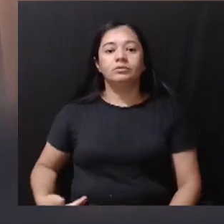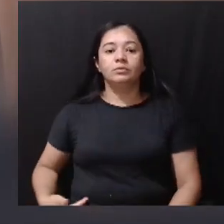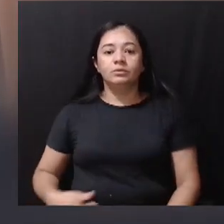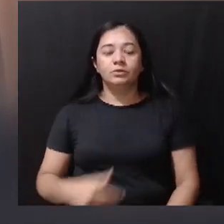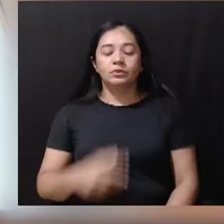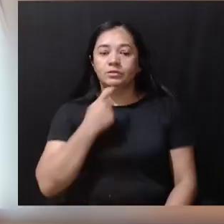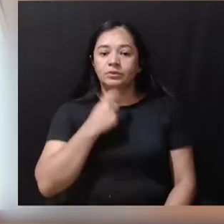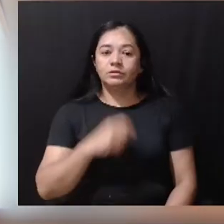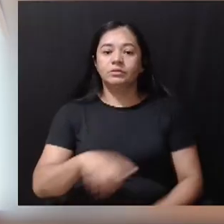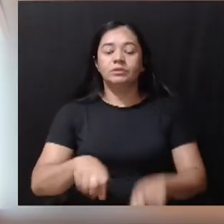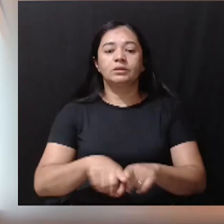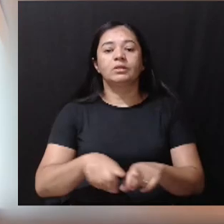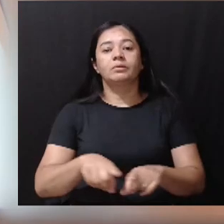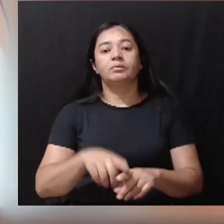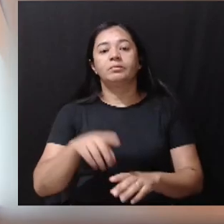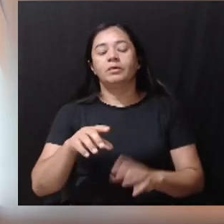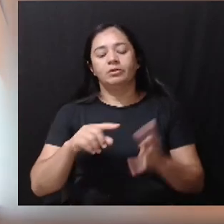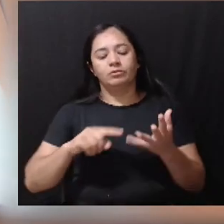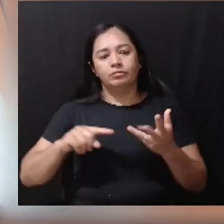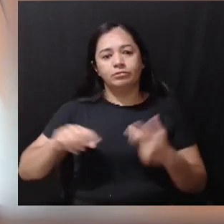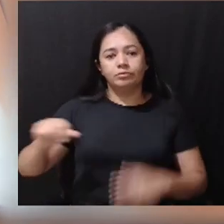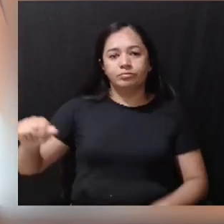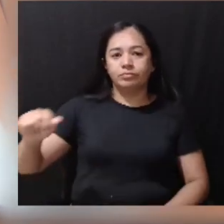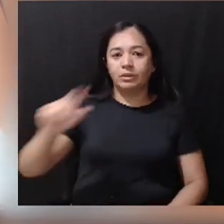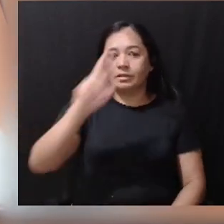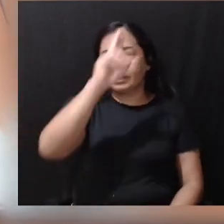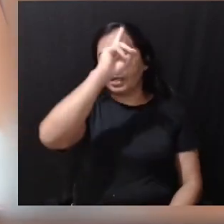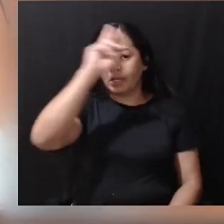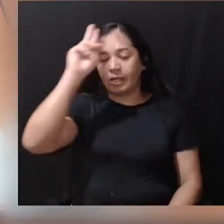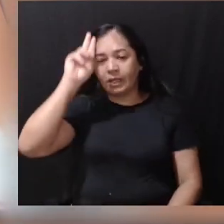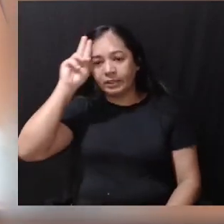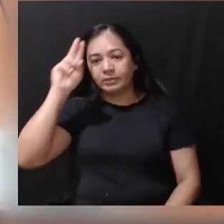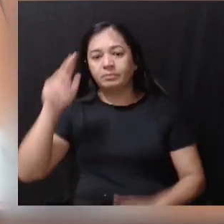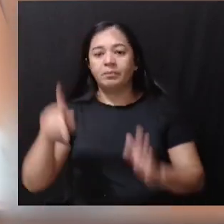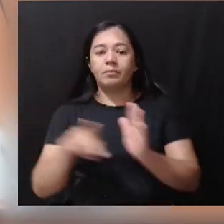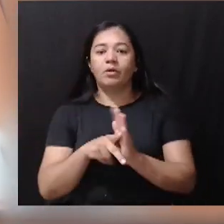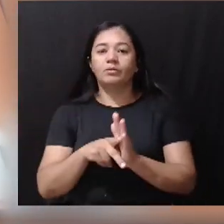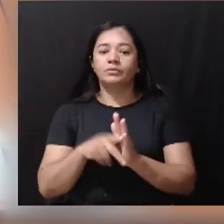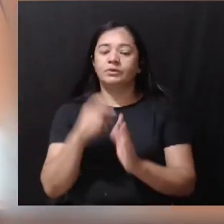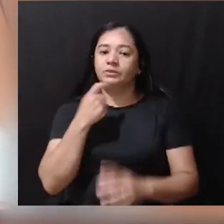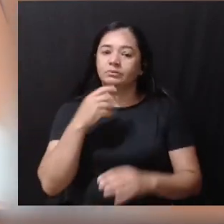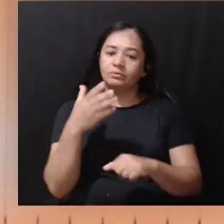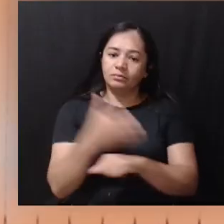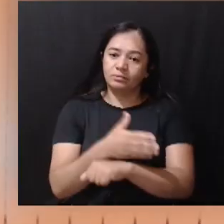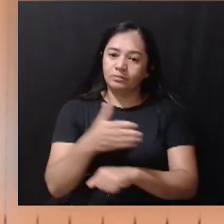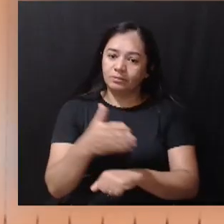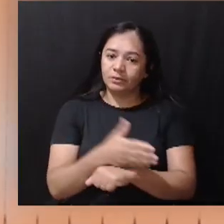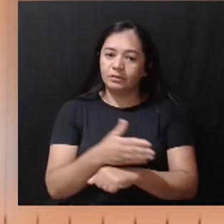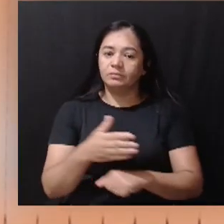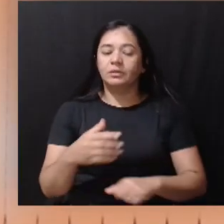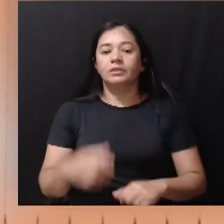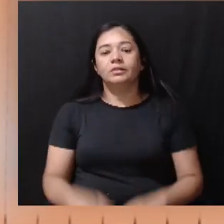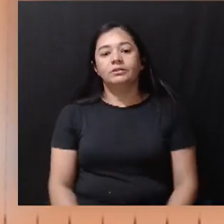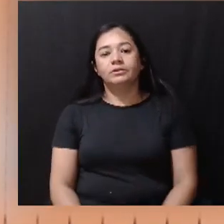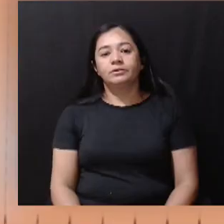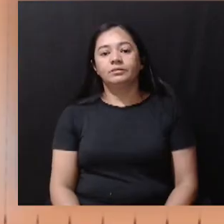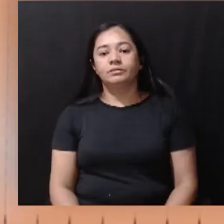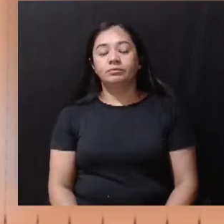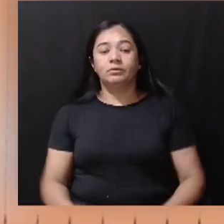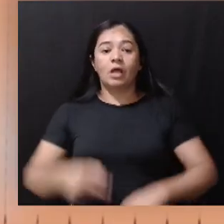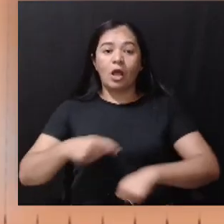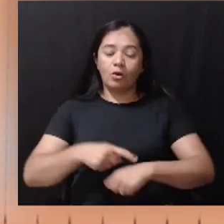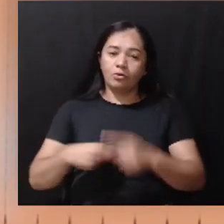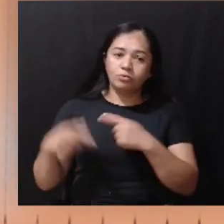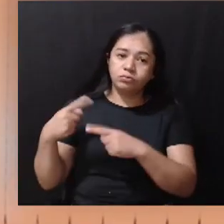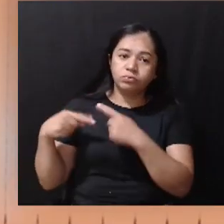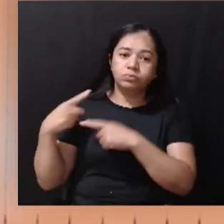Sinsaúde e dos diretórios acadêmicos de universidades de Campinas participaram da audiência pública. É hora de avançarmos